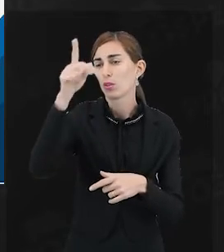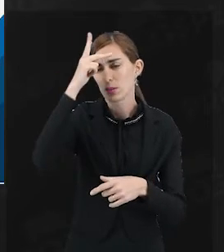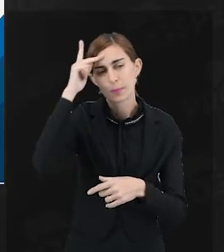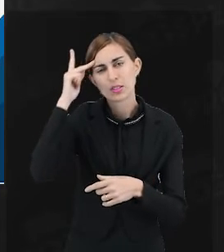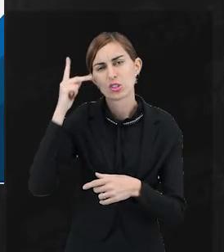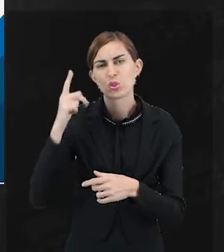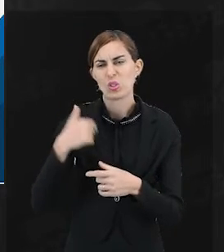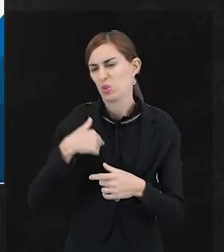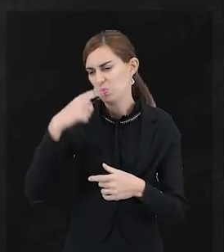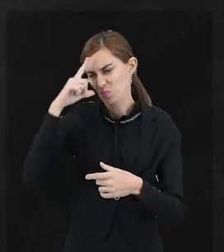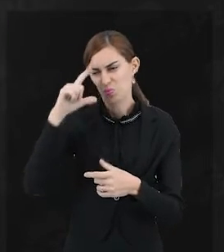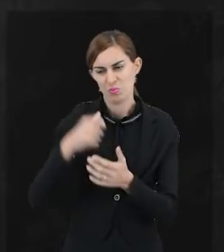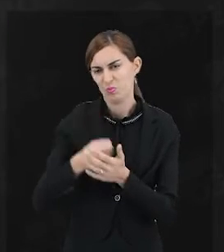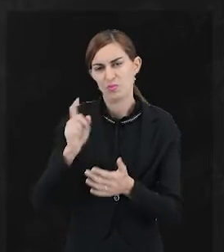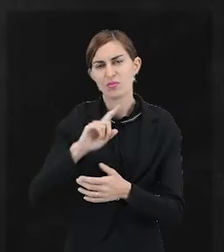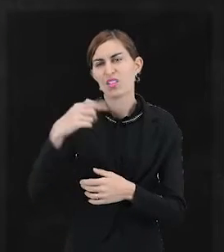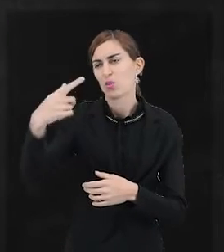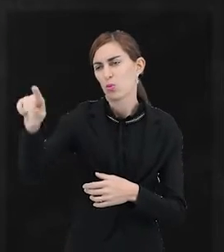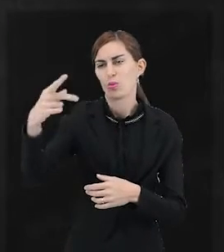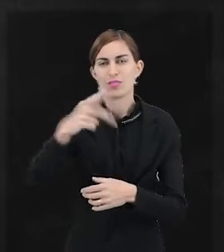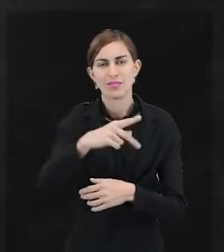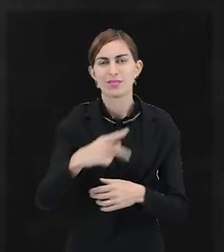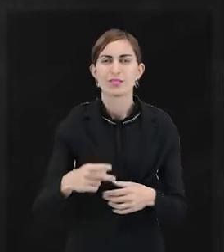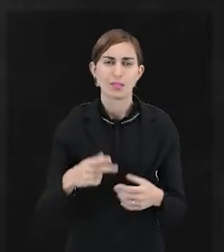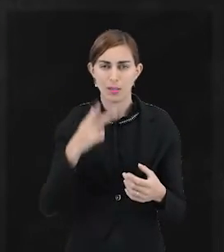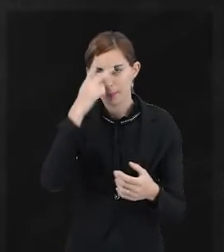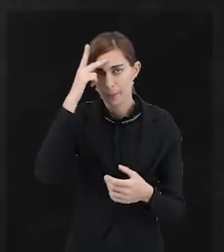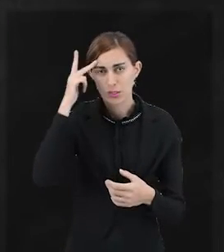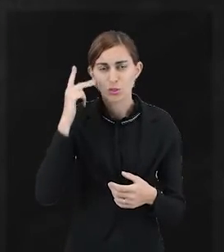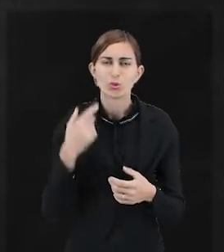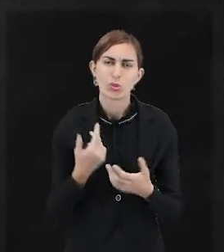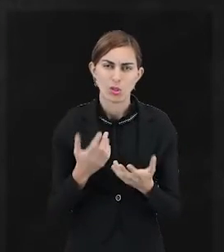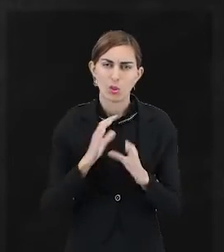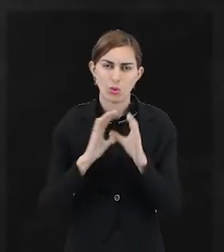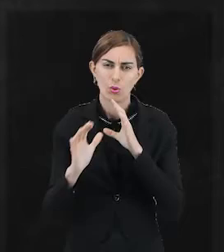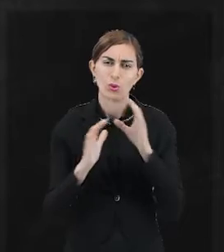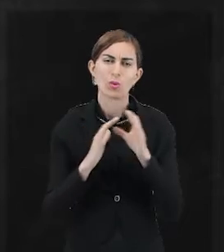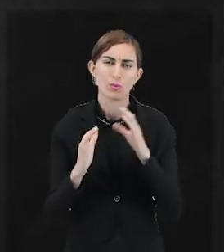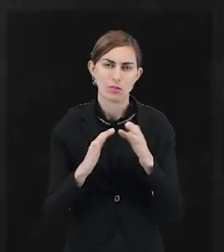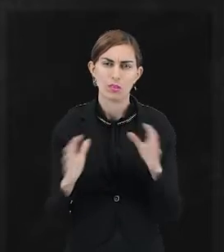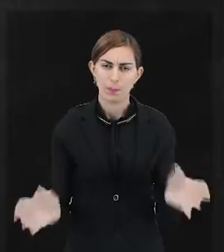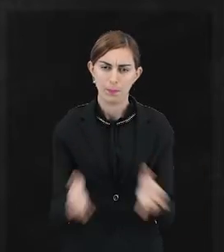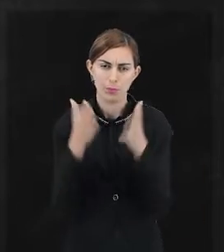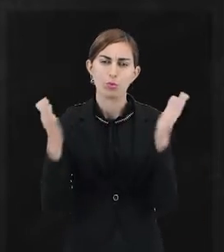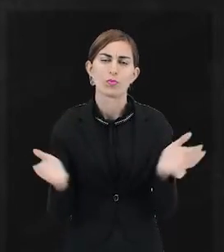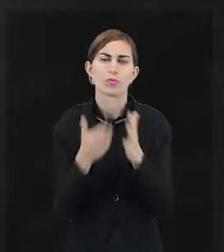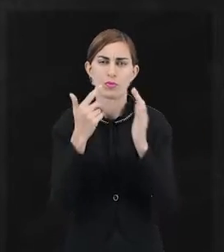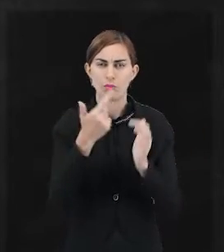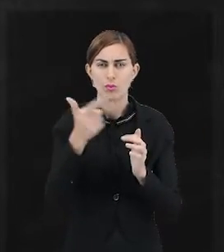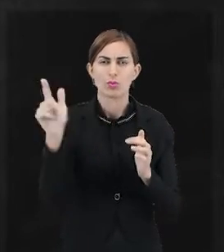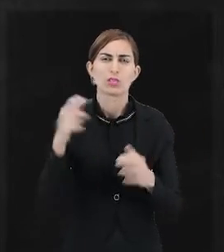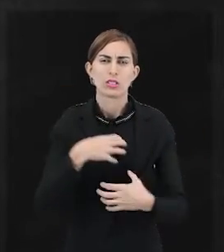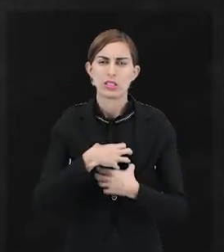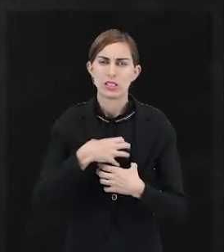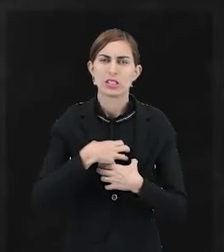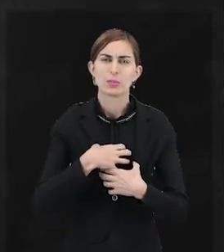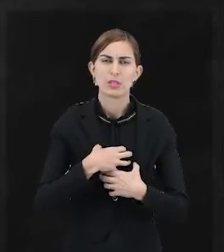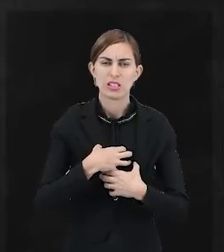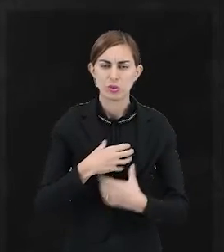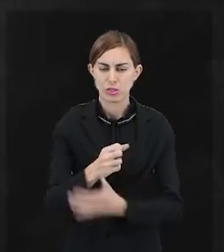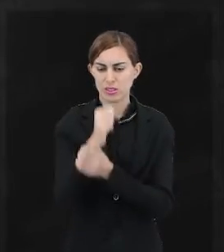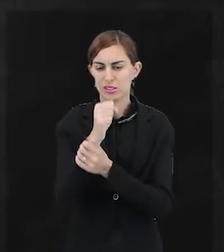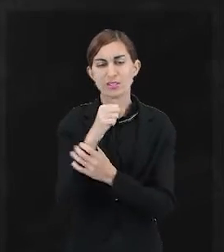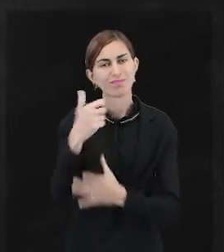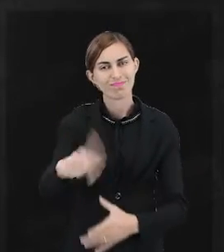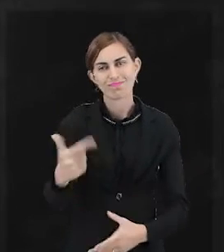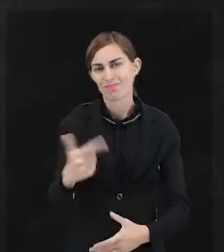outras pessoas. As pessoas que adotam esse estilo de comunicação, eles tendem a provocar nos outros sentimentos de